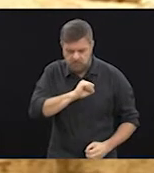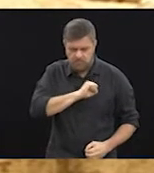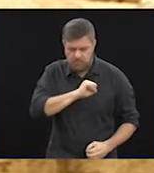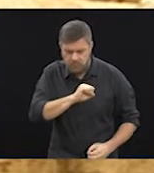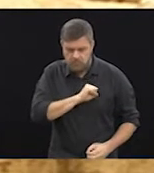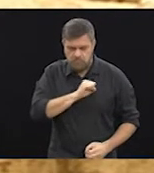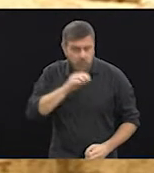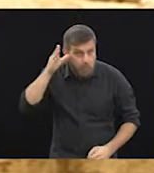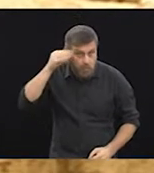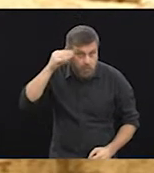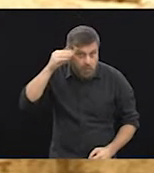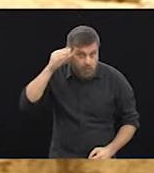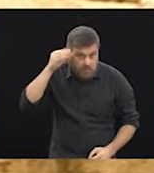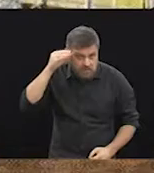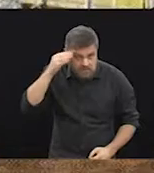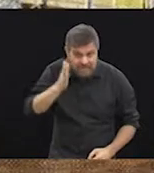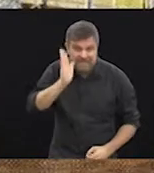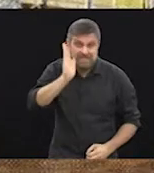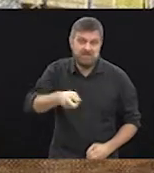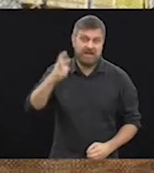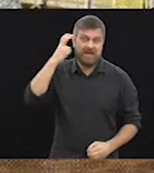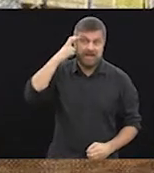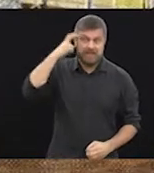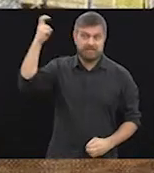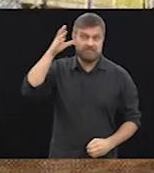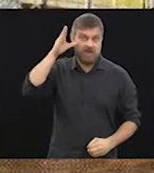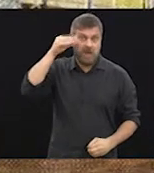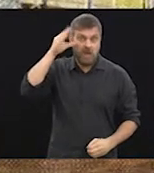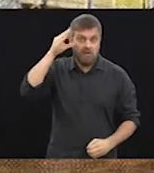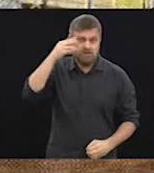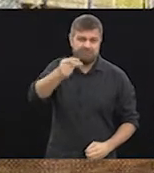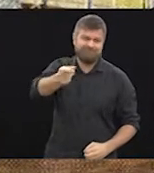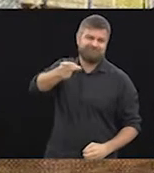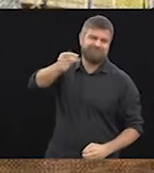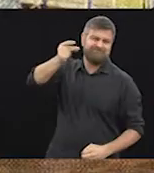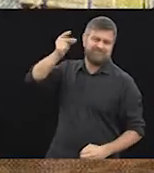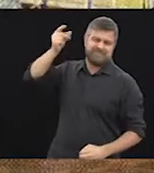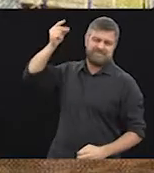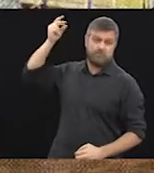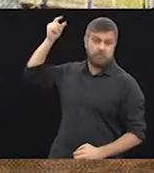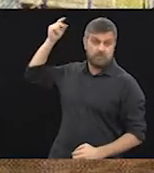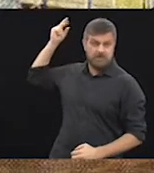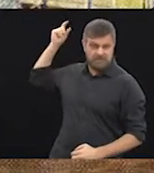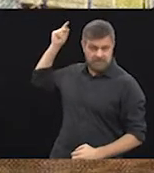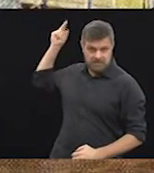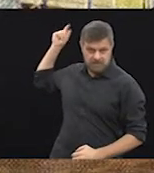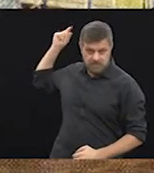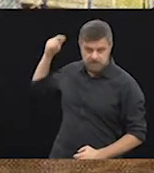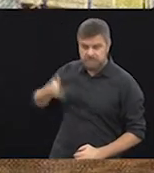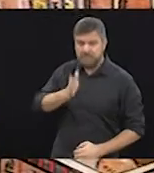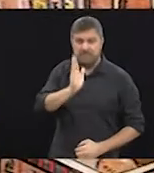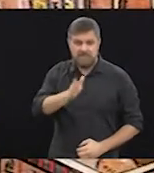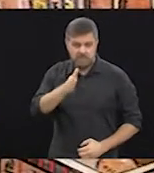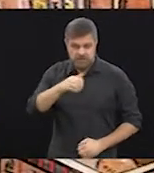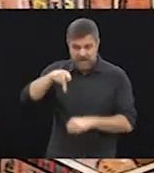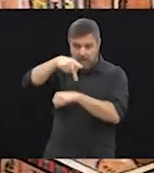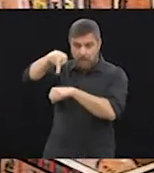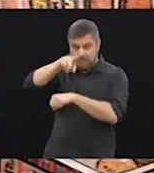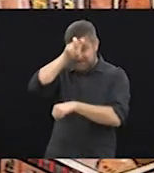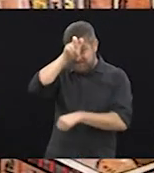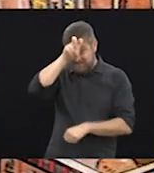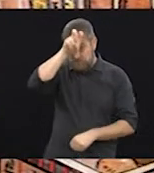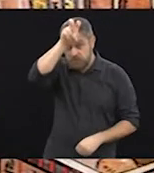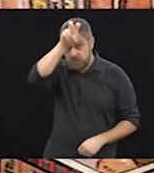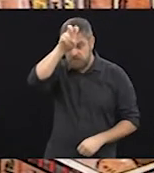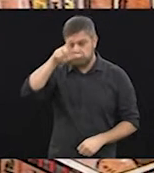Isso mobilizou a inteligência, a curiosidade humana há milhares de anos, né? E já no Egito